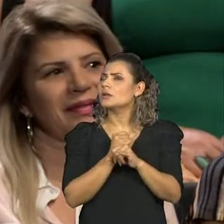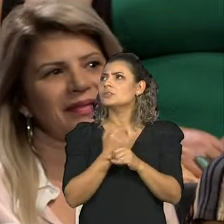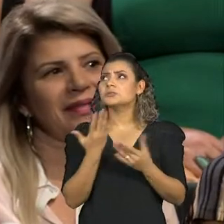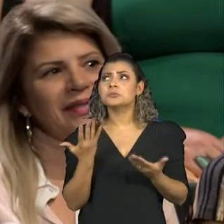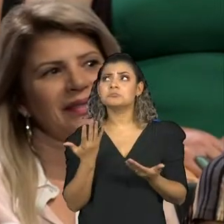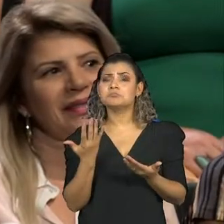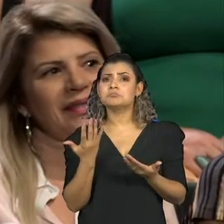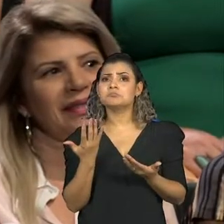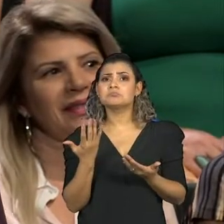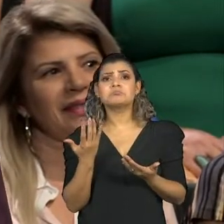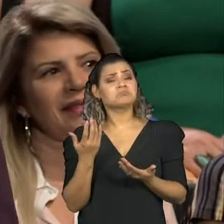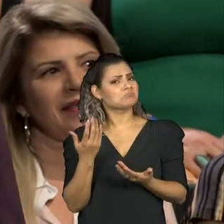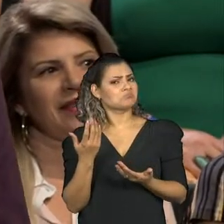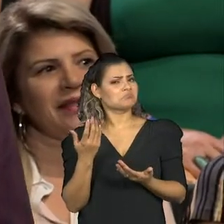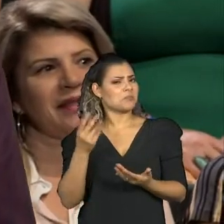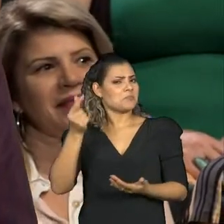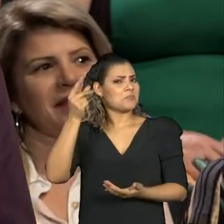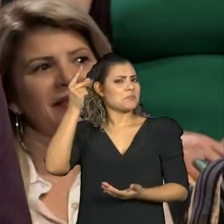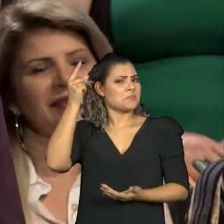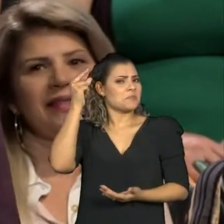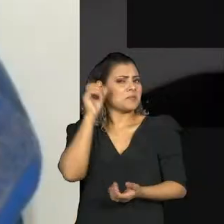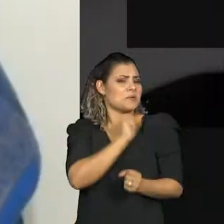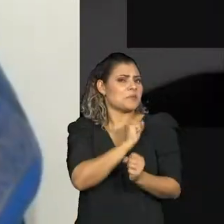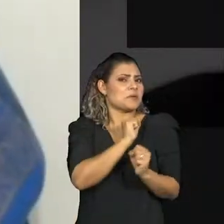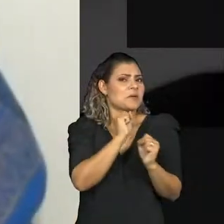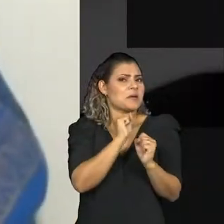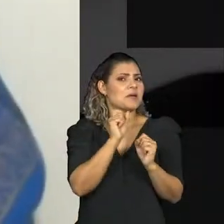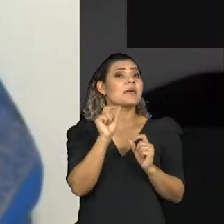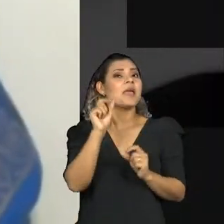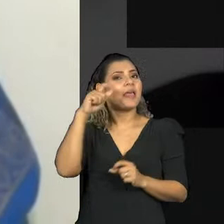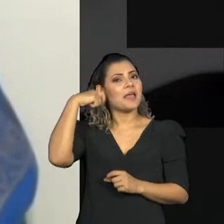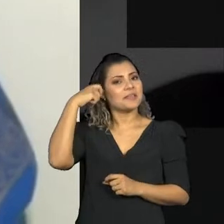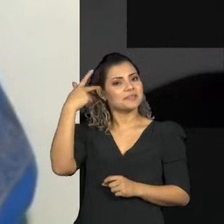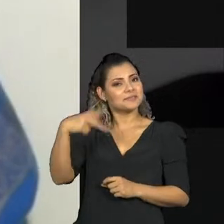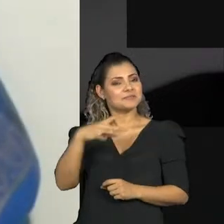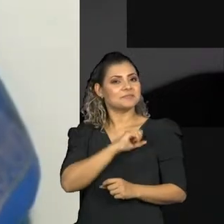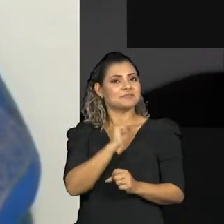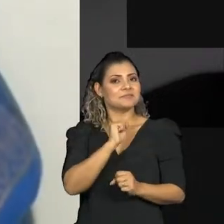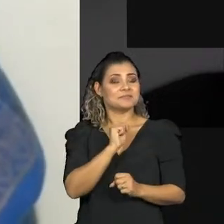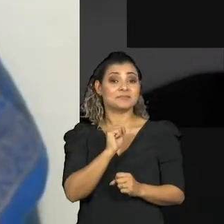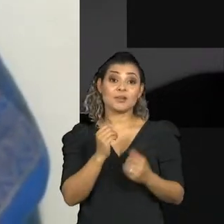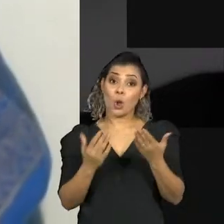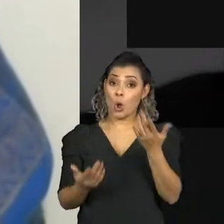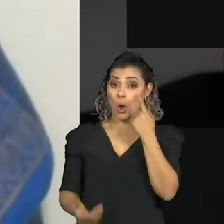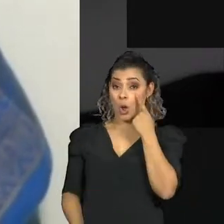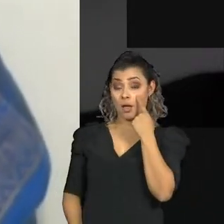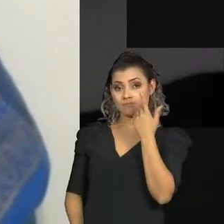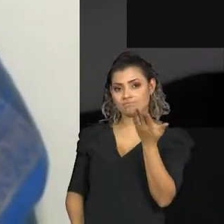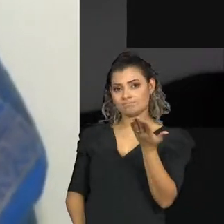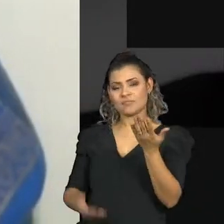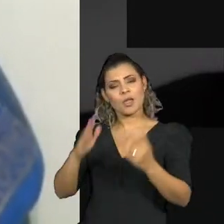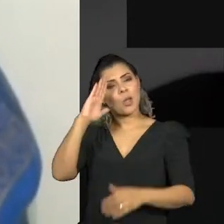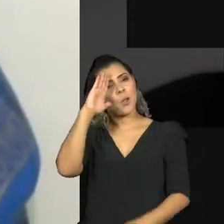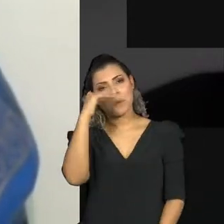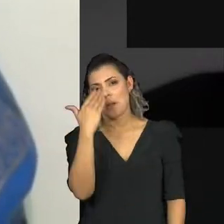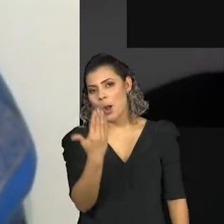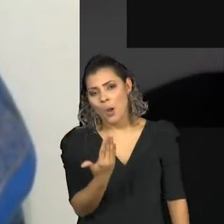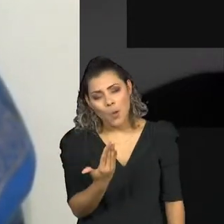uma admiradora sua muito grande. Olha, eu quero dizer que é uma